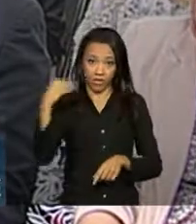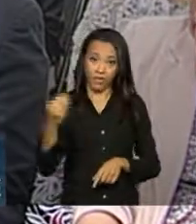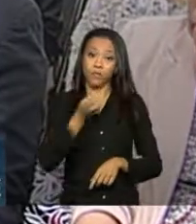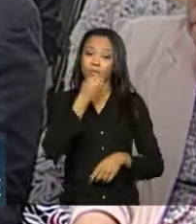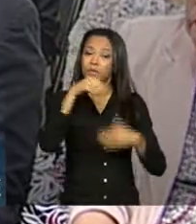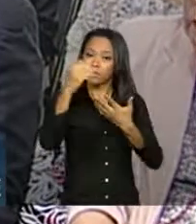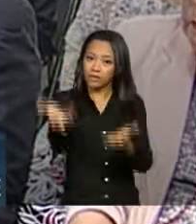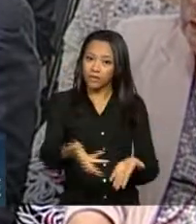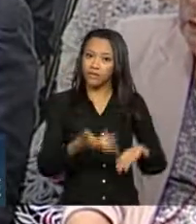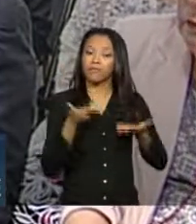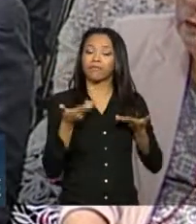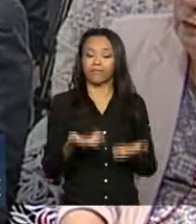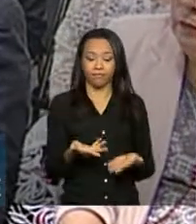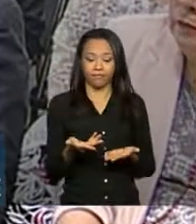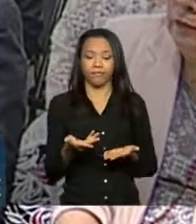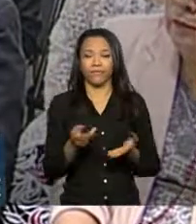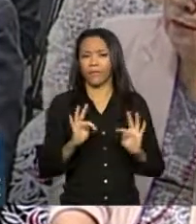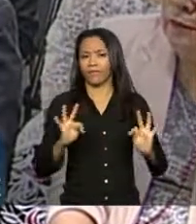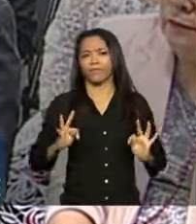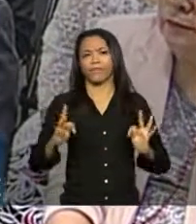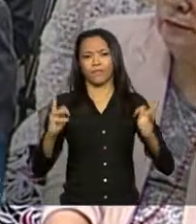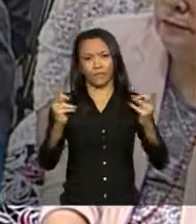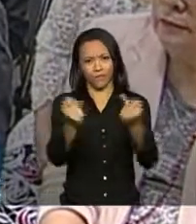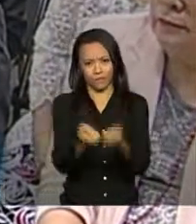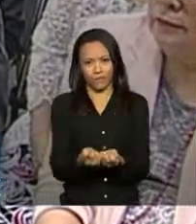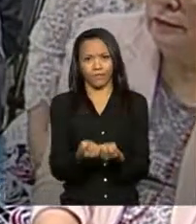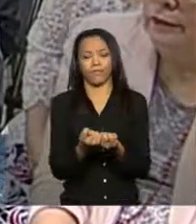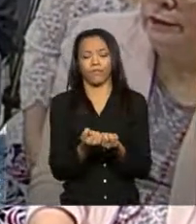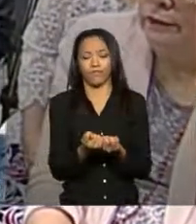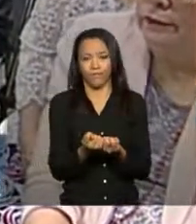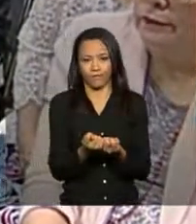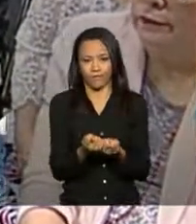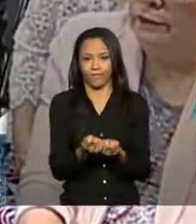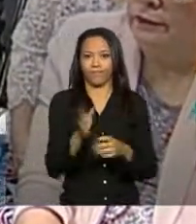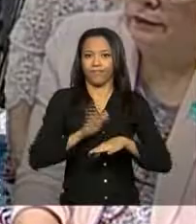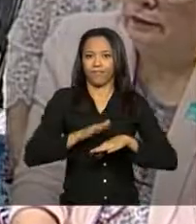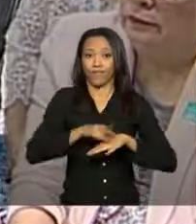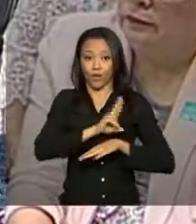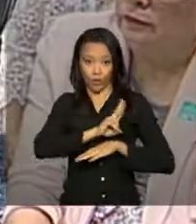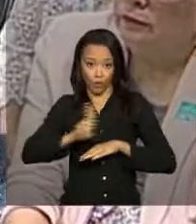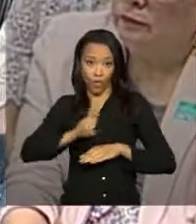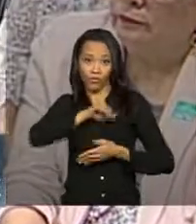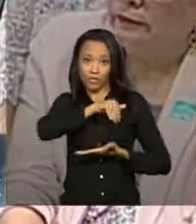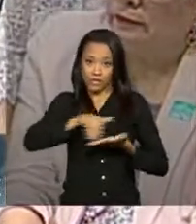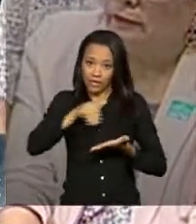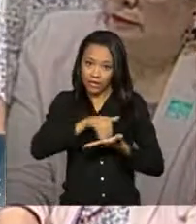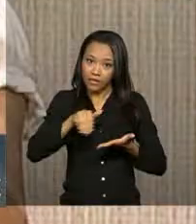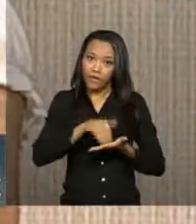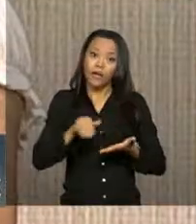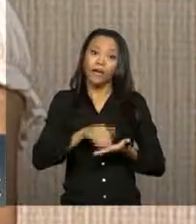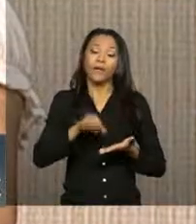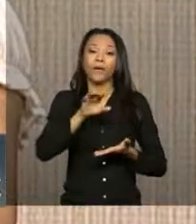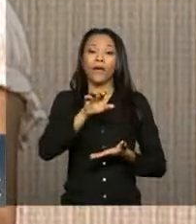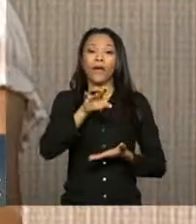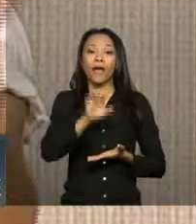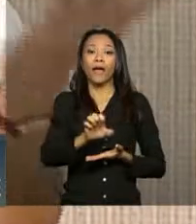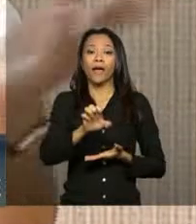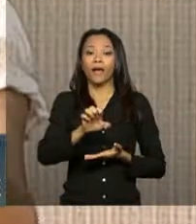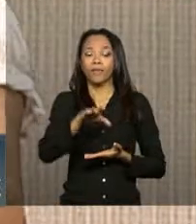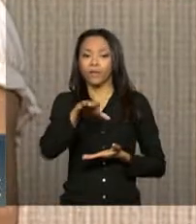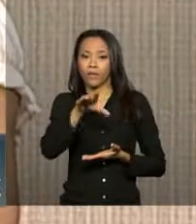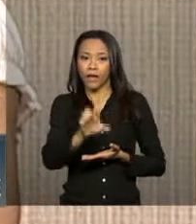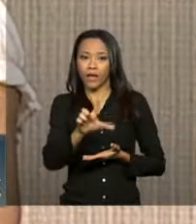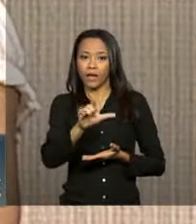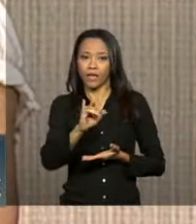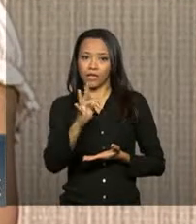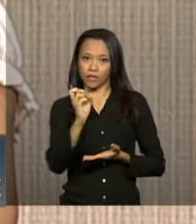boas-vindas né a todos eles então em nome do secretário executivo heliton e dos demais membros também do